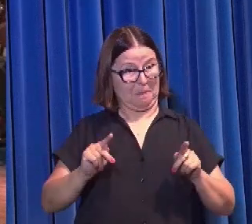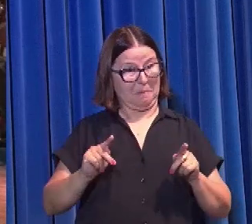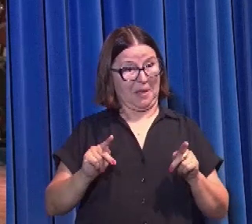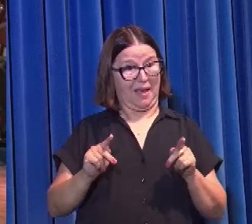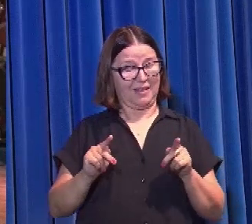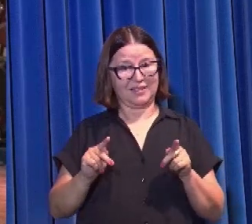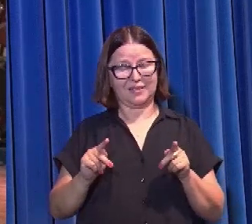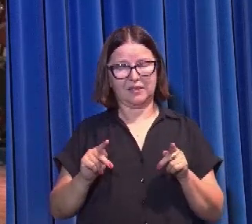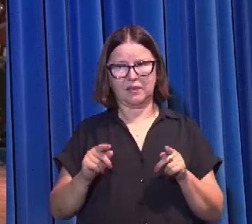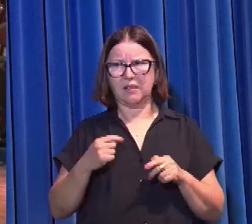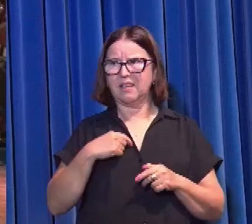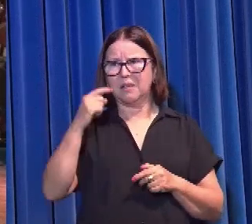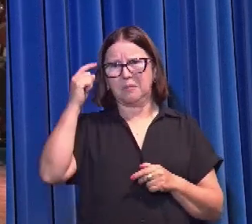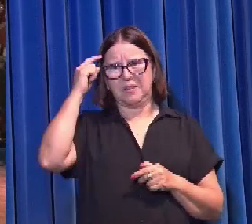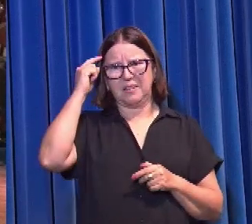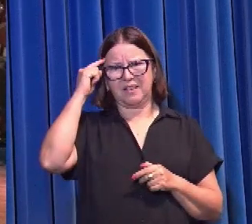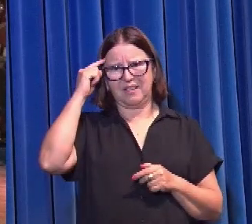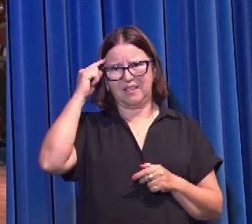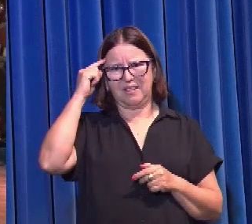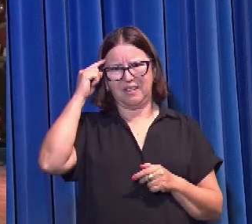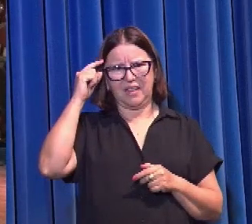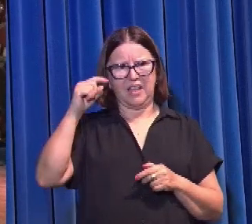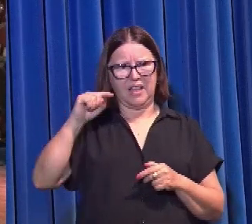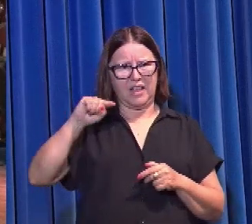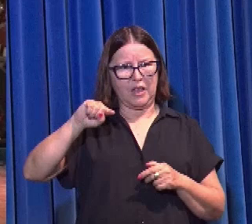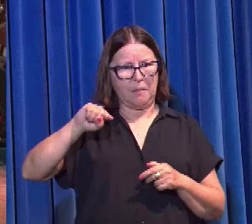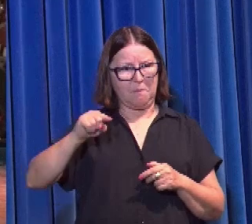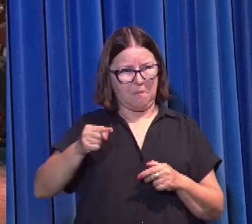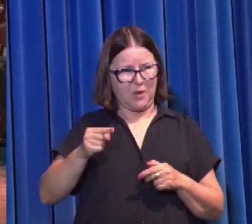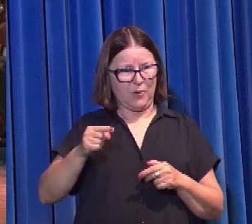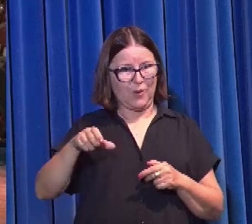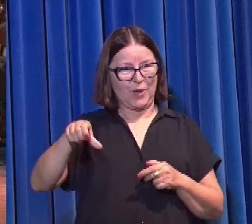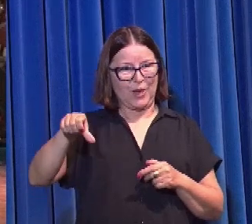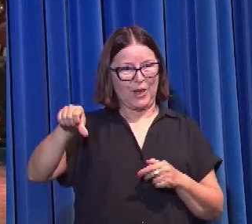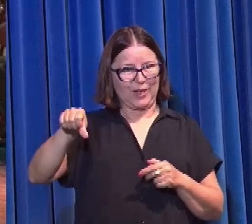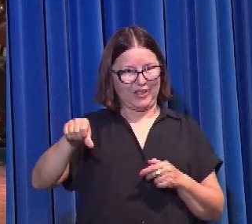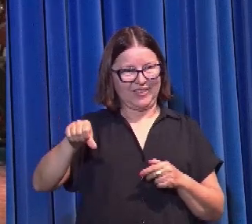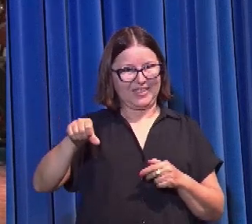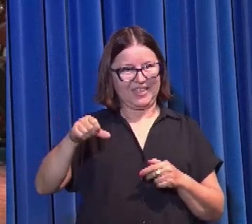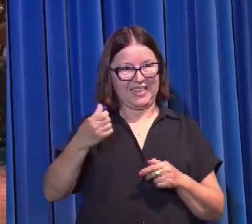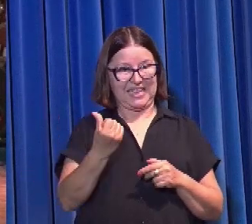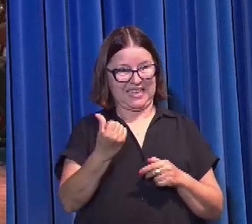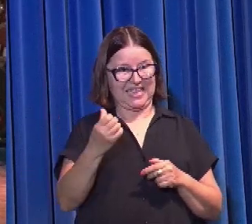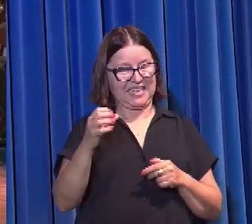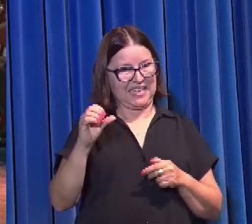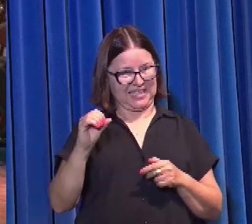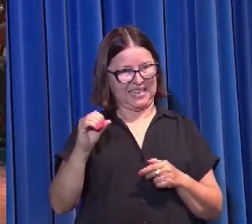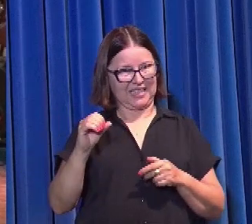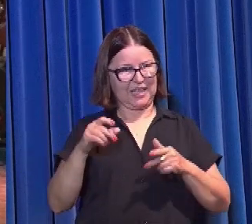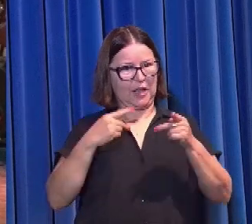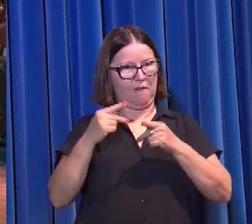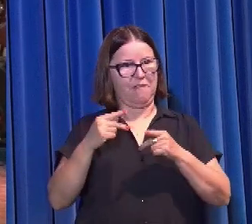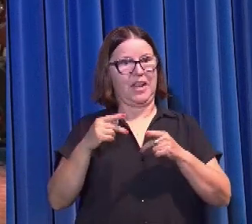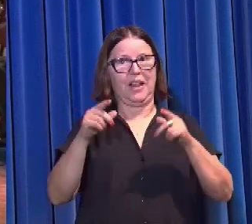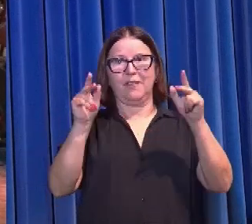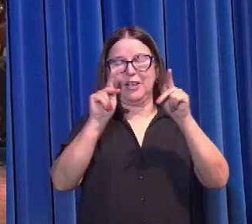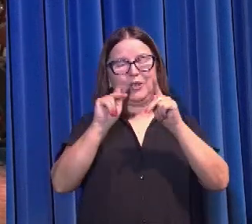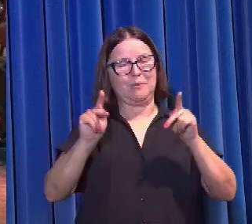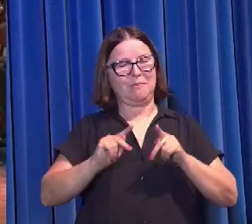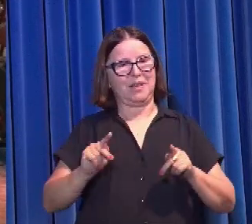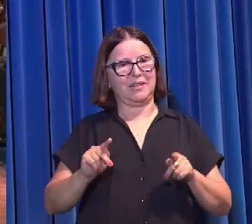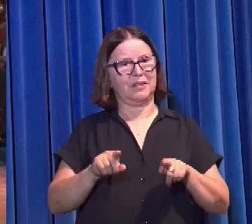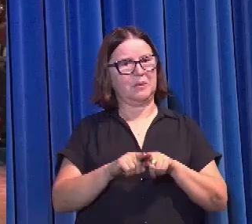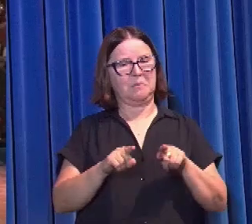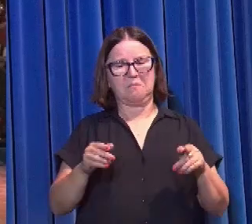assim, o jornal dos anos 60, até hoje, eu não vi unidade e paz lá. Porque o ser humano não